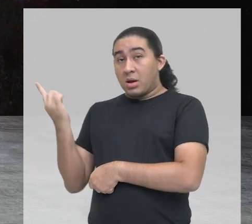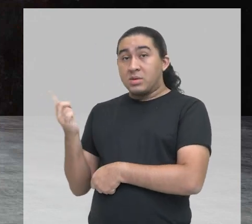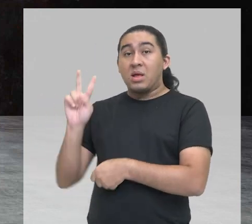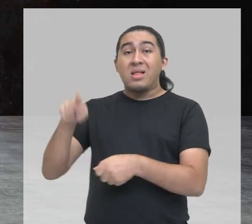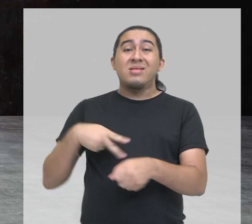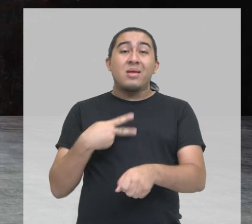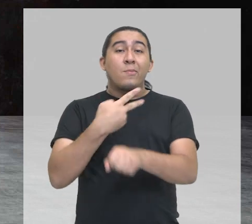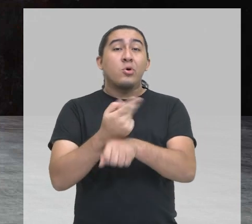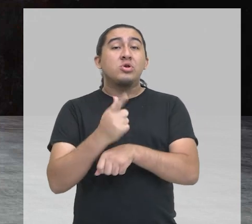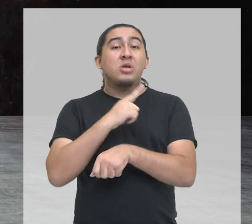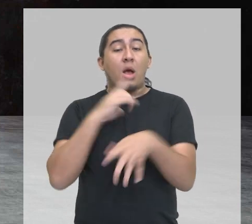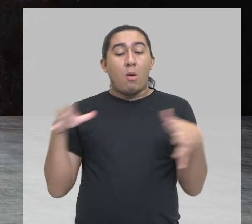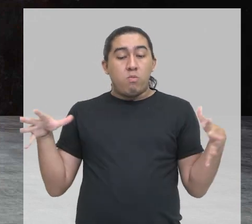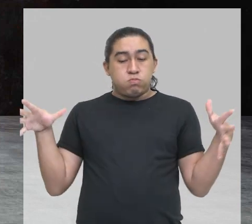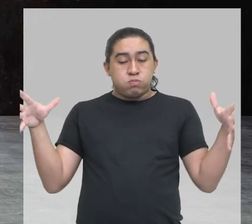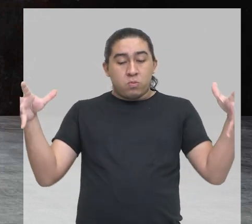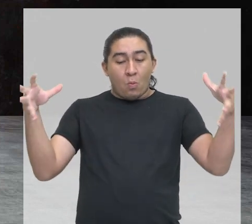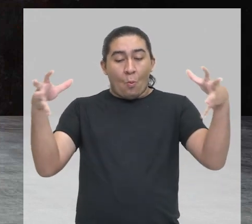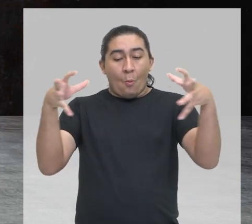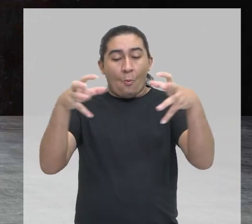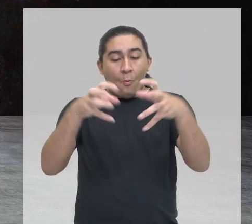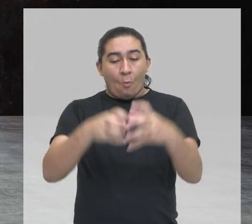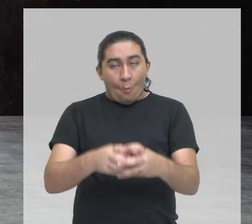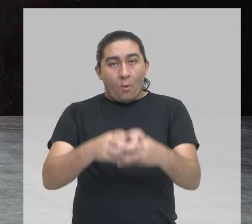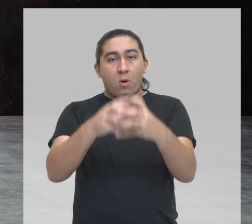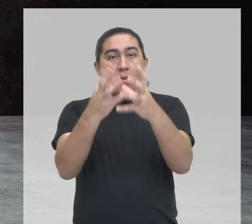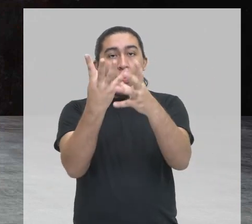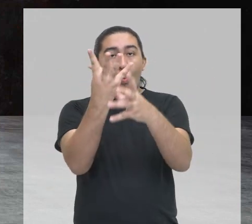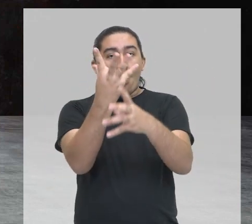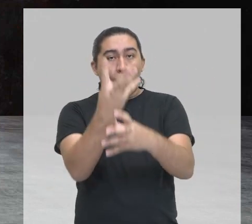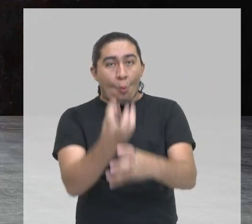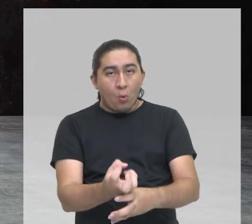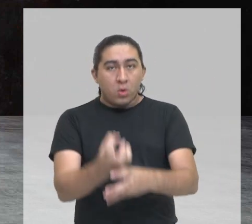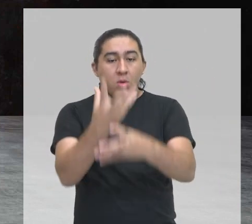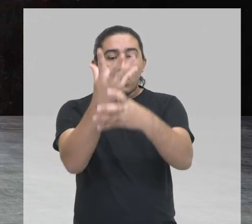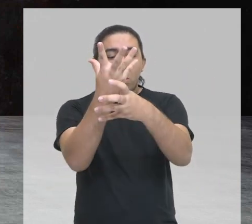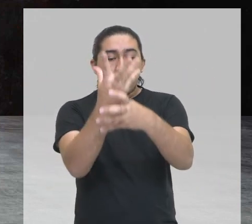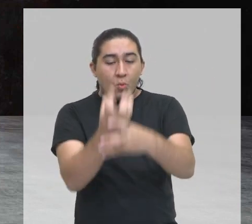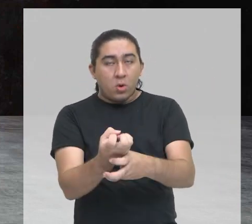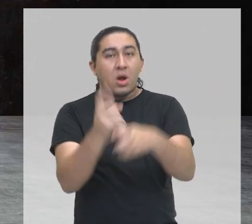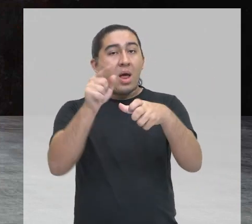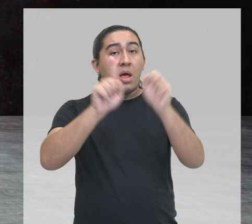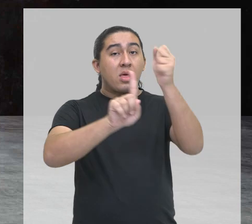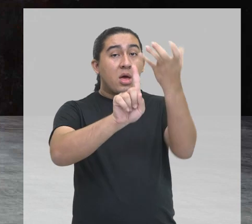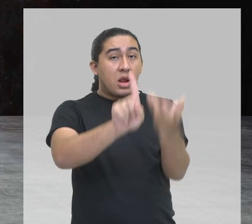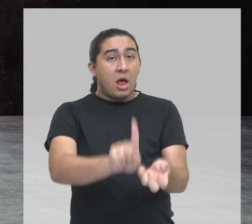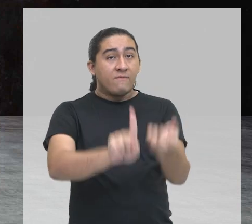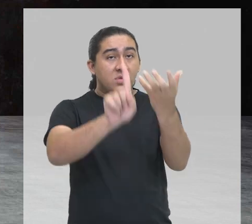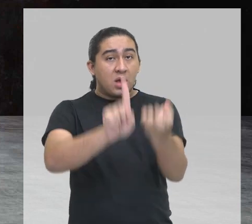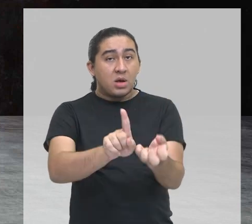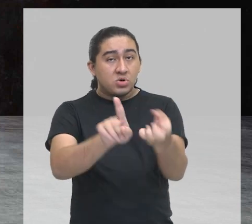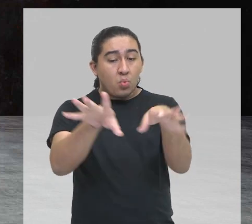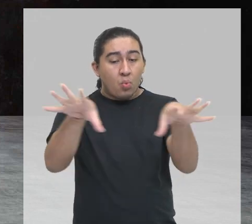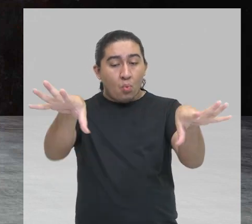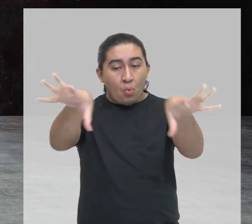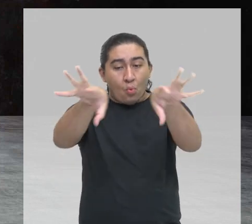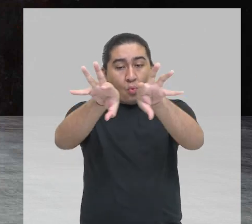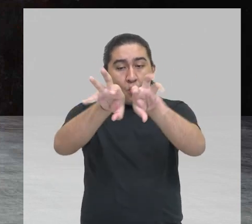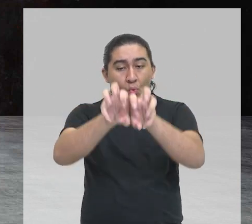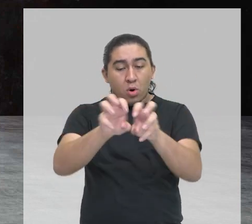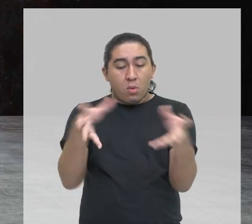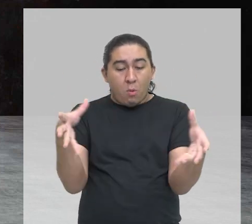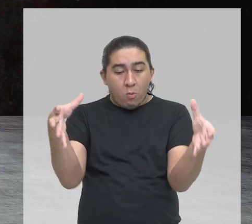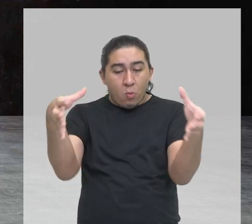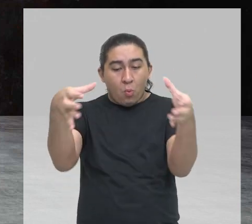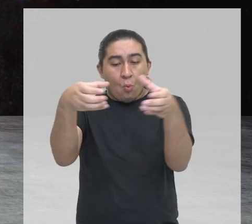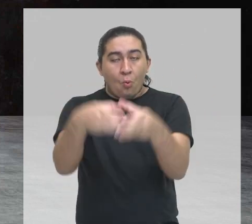uma contração gravitacional, ou seja, existe uma força que vai aglomerar tudo isso, né, que está ali